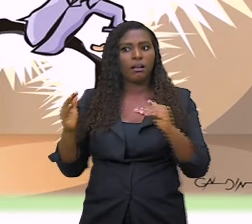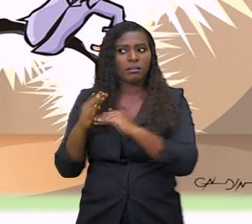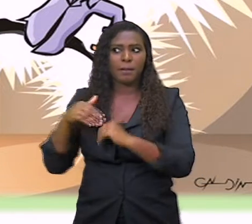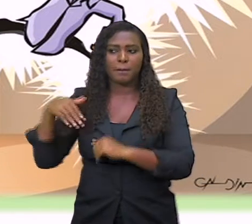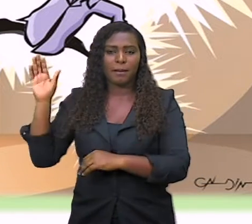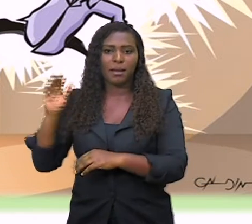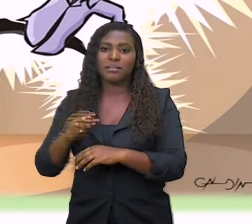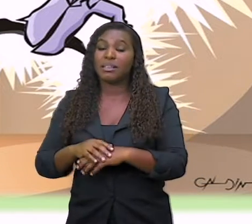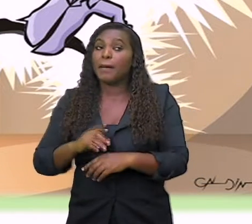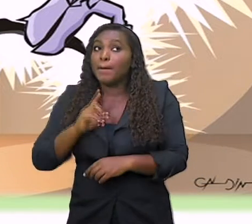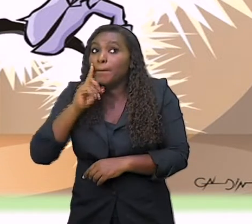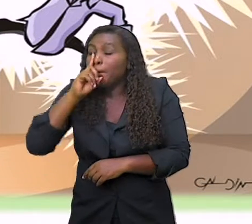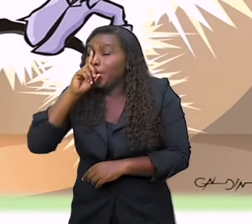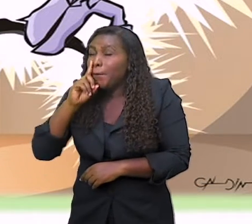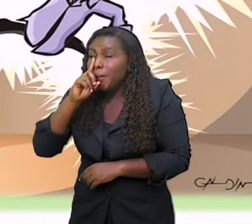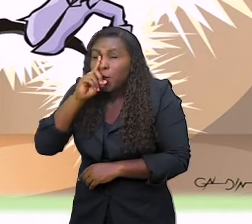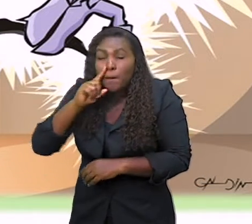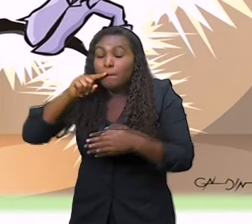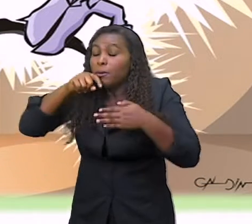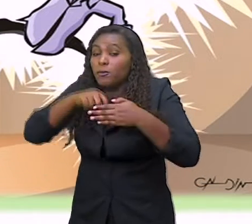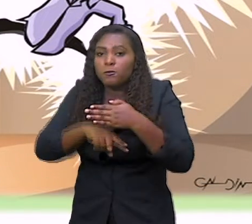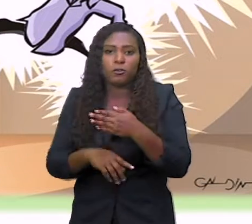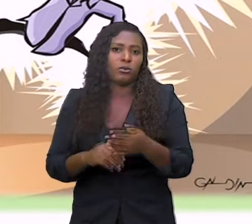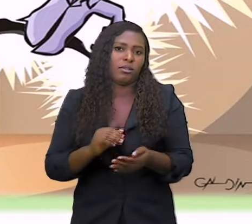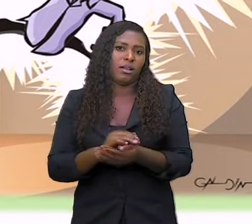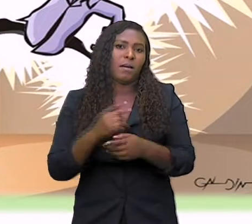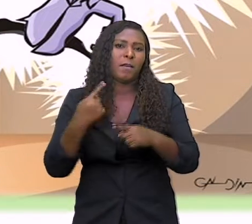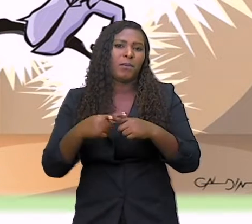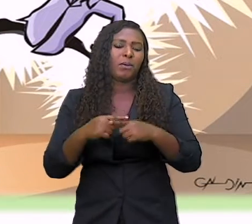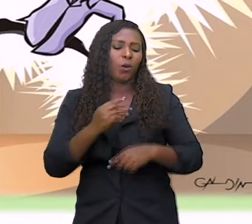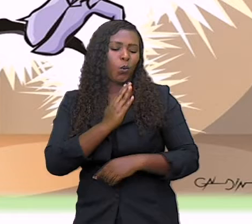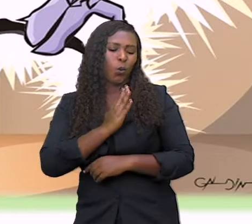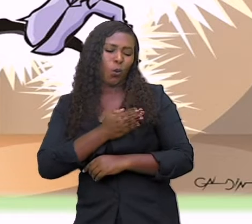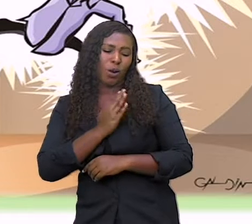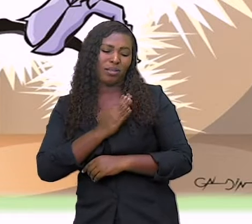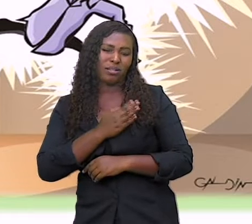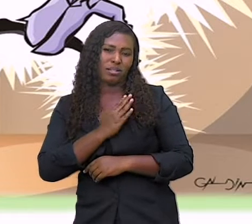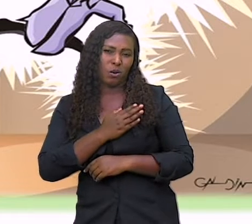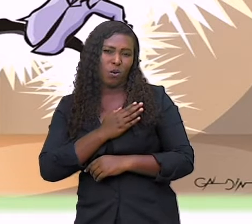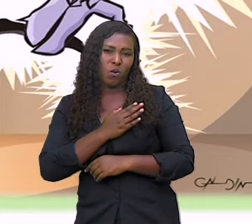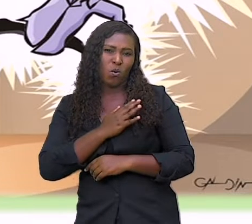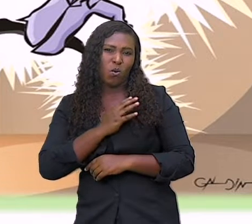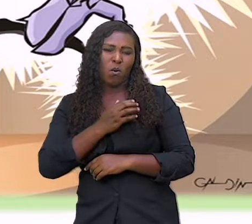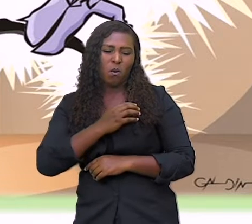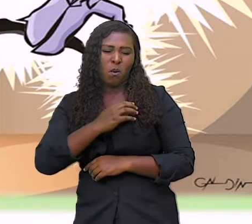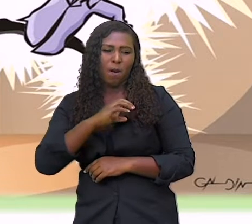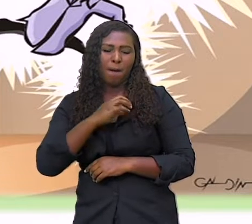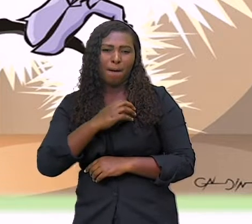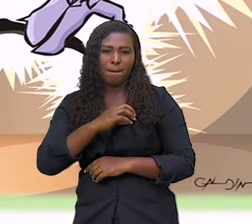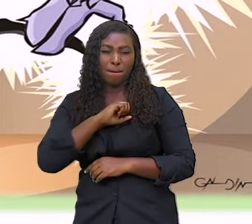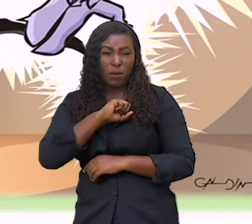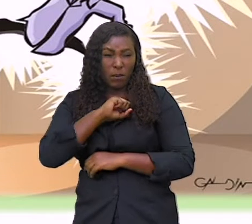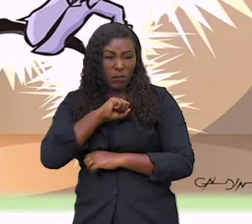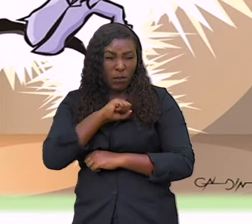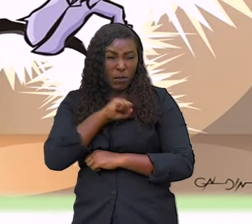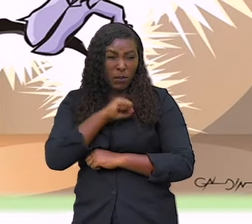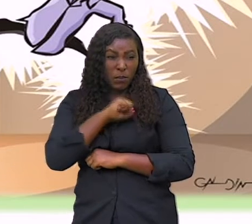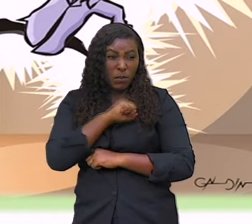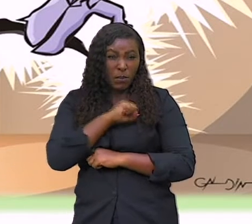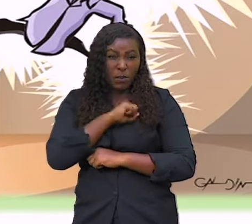matar, pois atacam diretamente o coração, fazendo com que ele funcione a